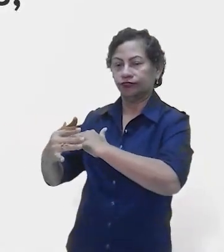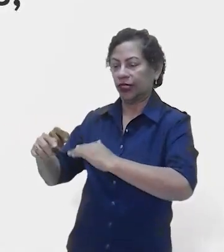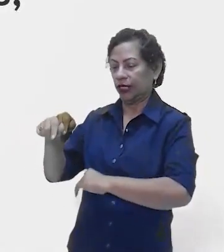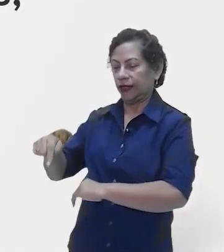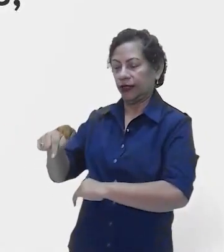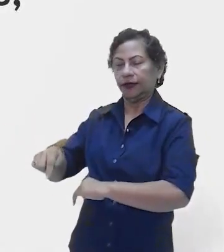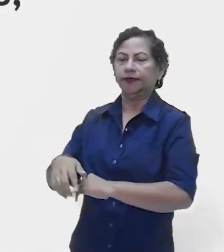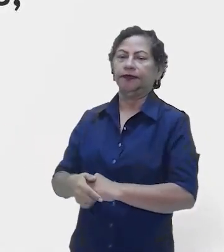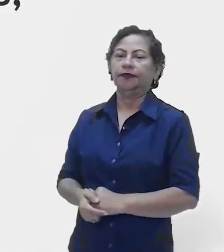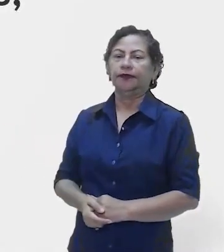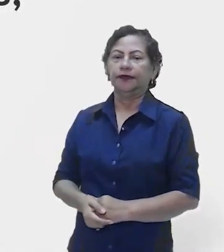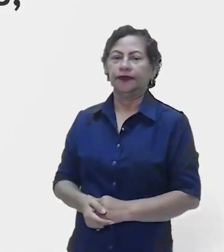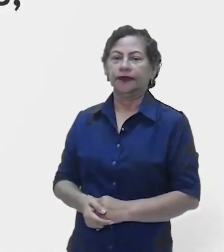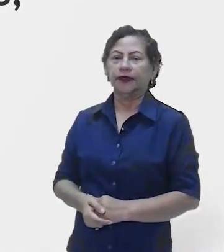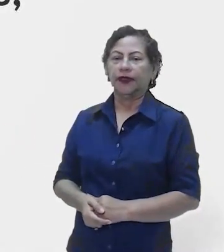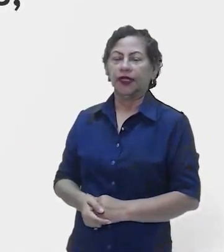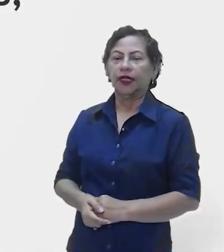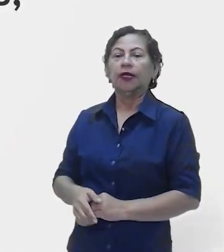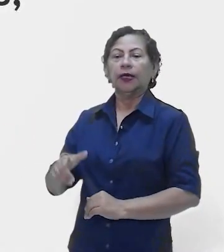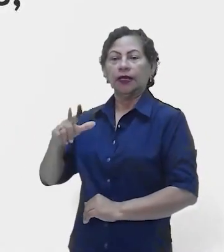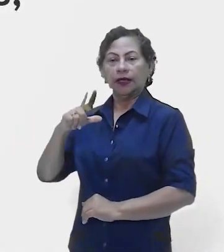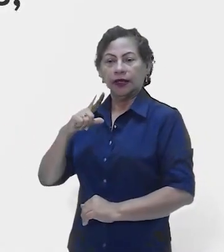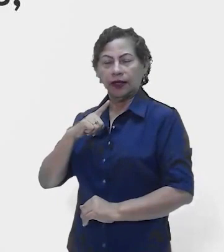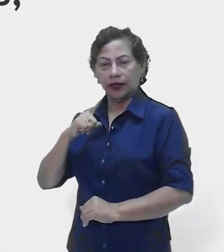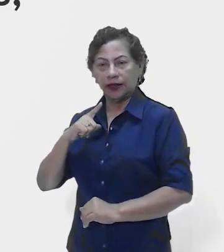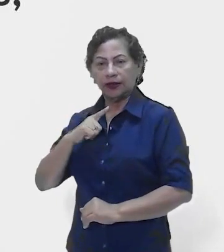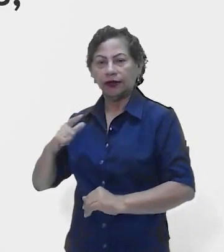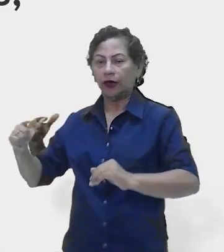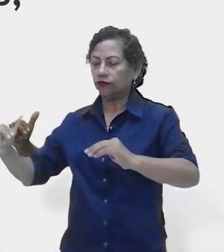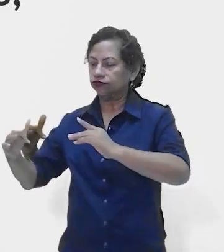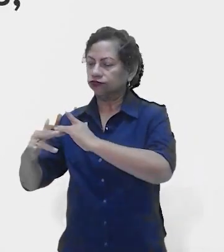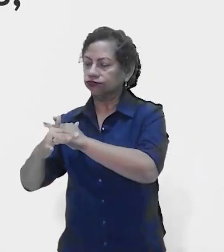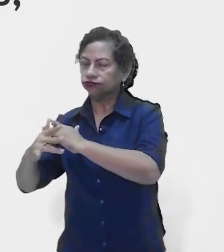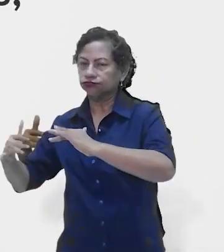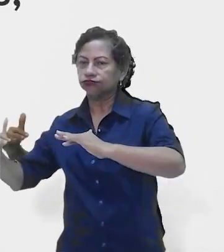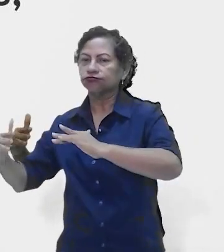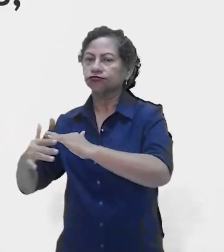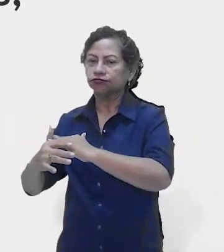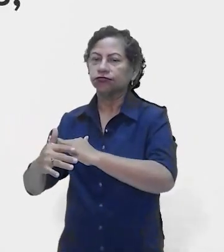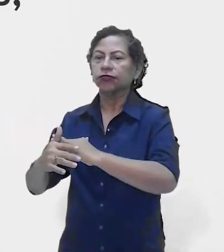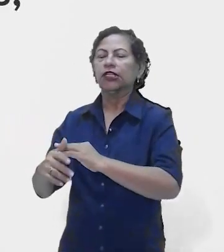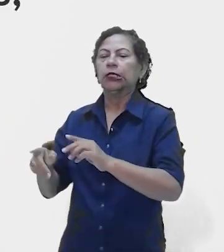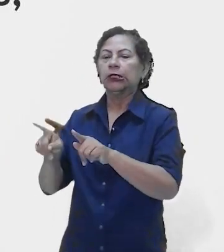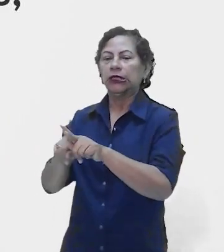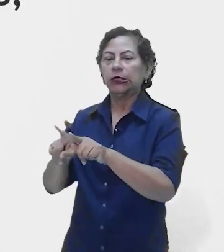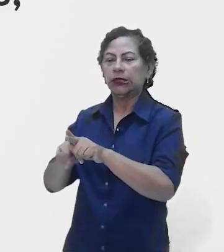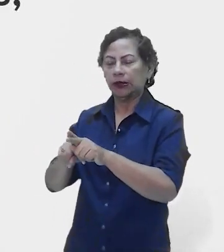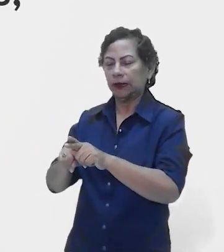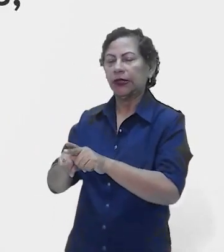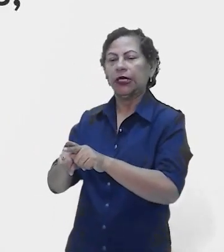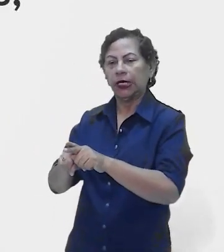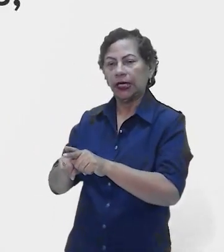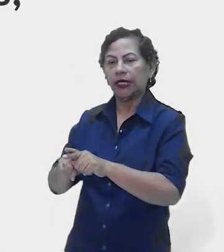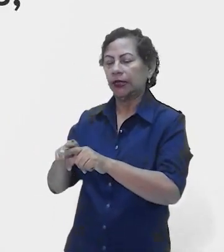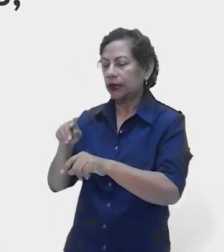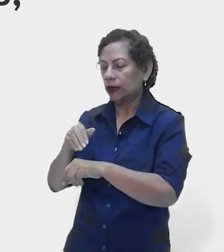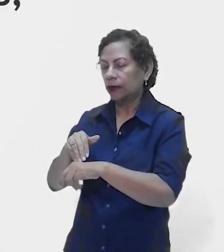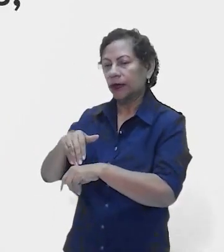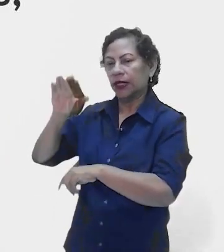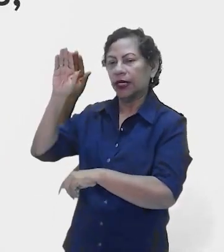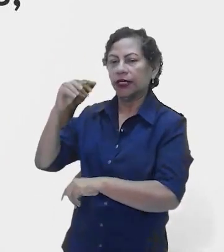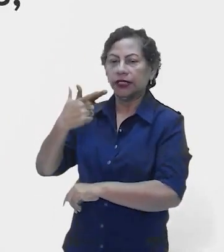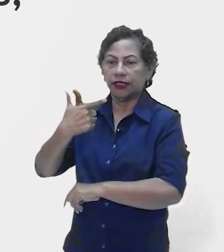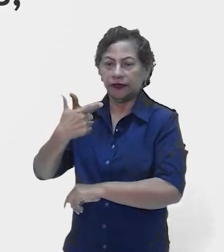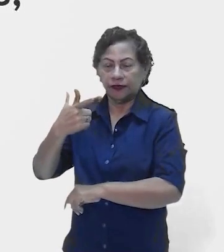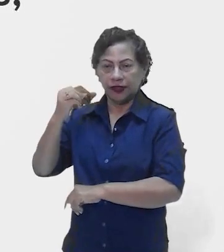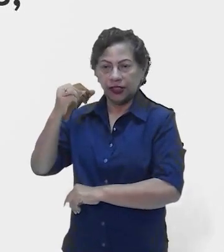O espaço urbano, ele é constituído pelas cidades e predominantemente aquelas cidades que têm mais de 20 mil